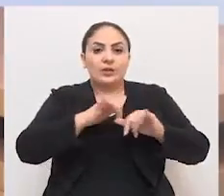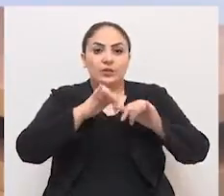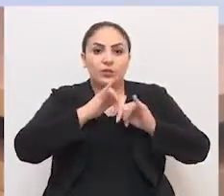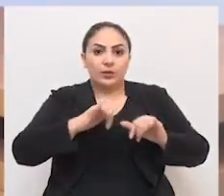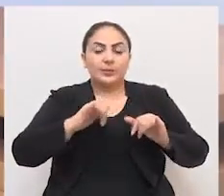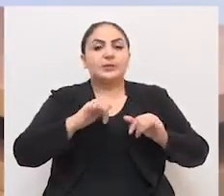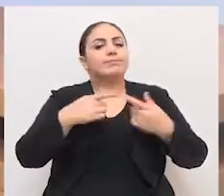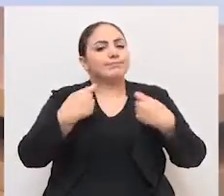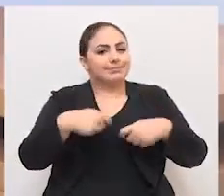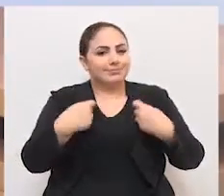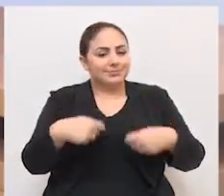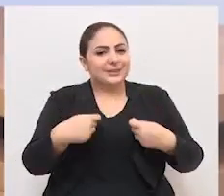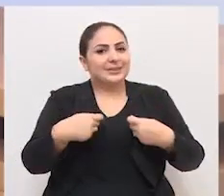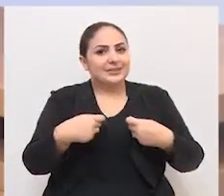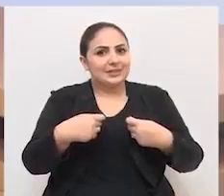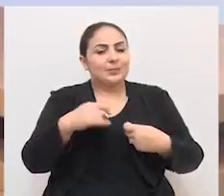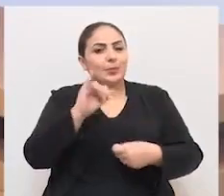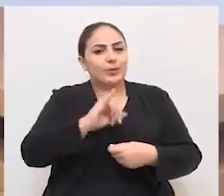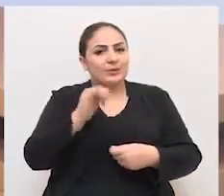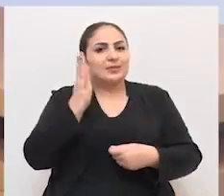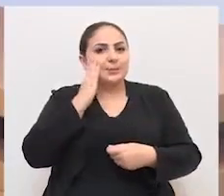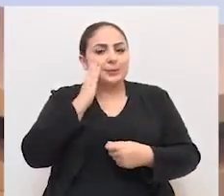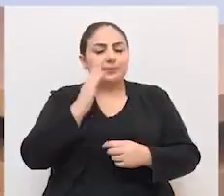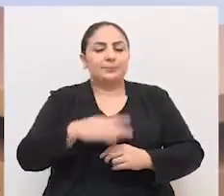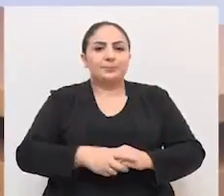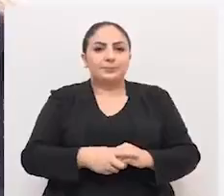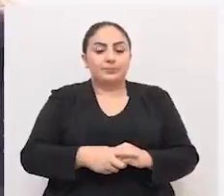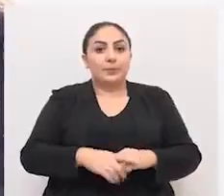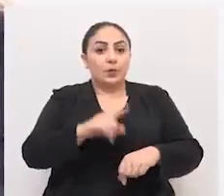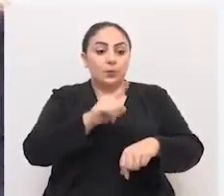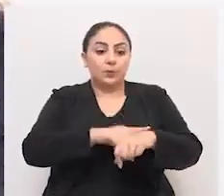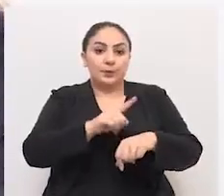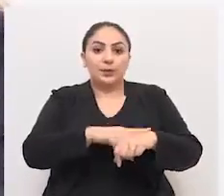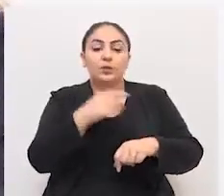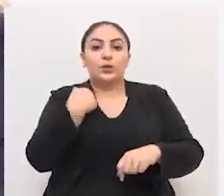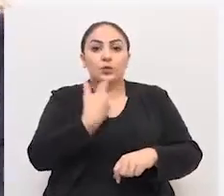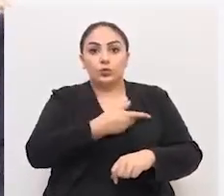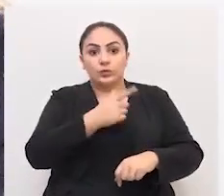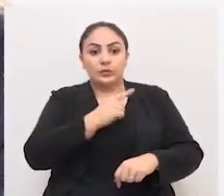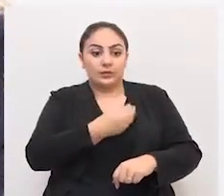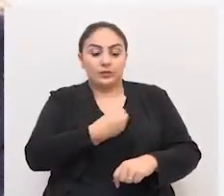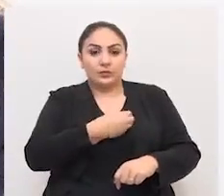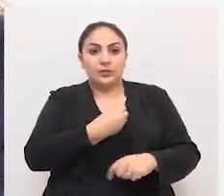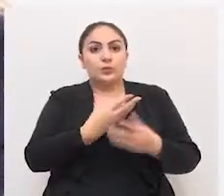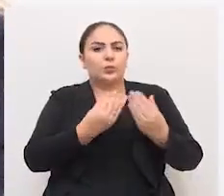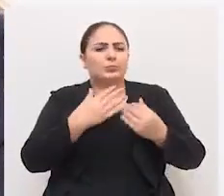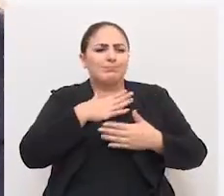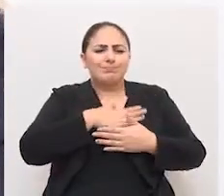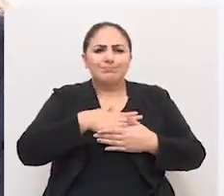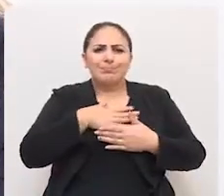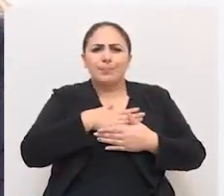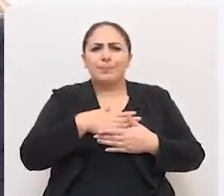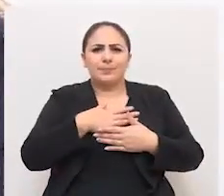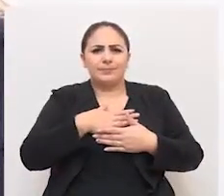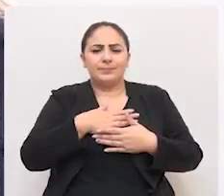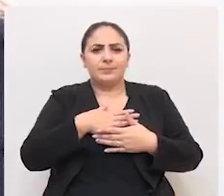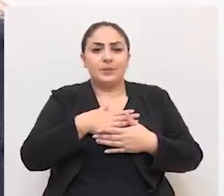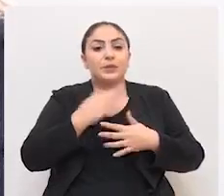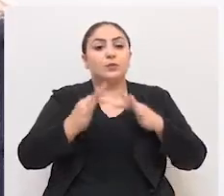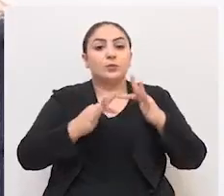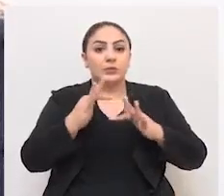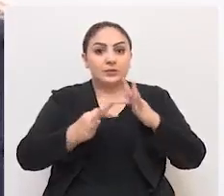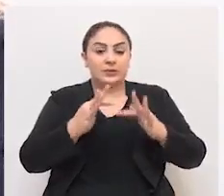agora informações que precisam ser consideradas. No momento em que a gente está vivendo, de muita angústia,